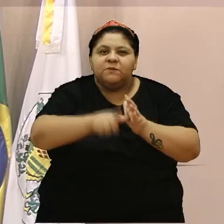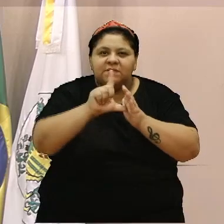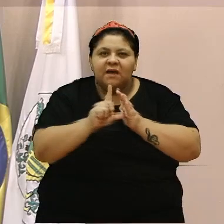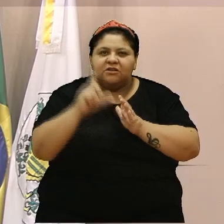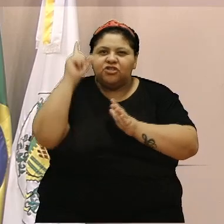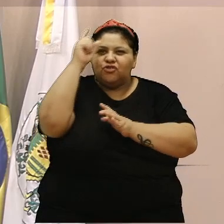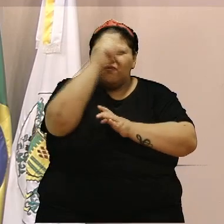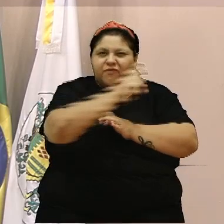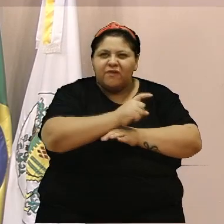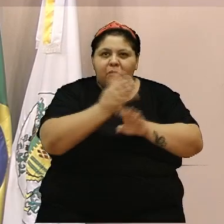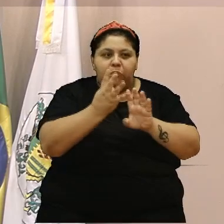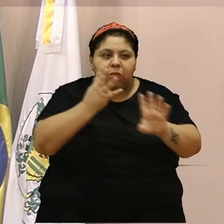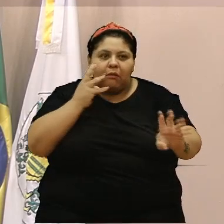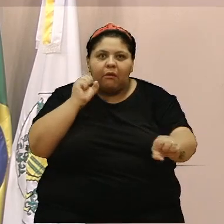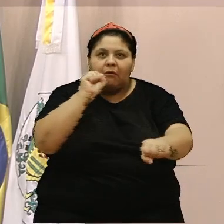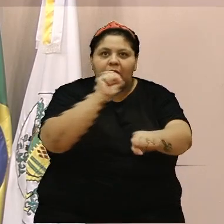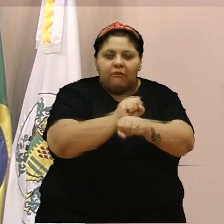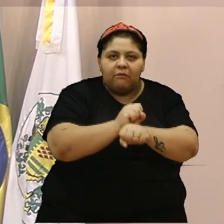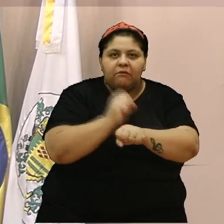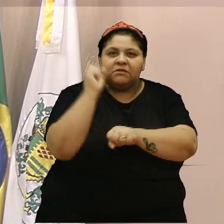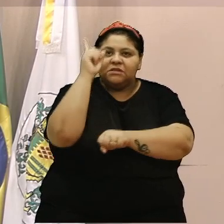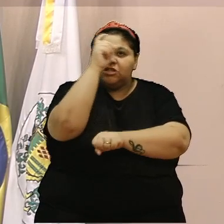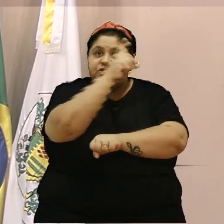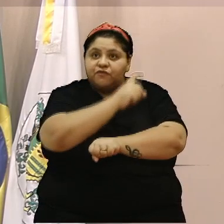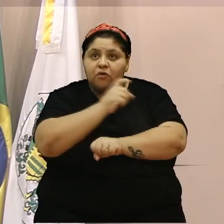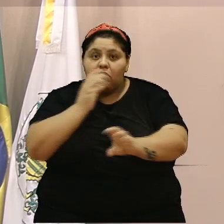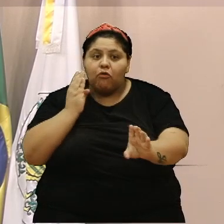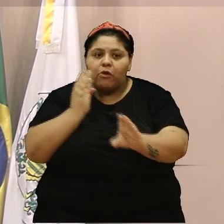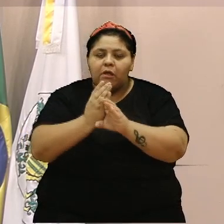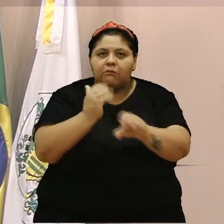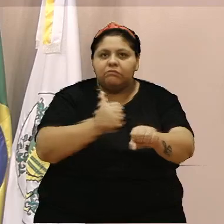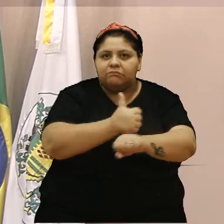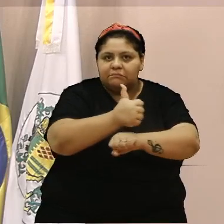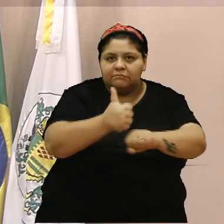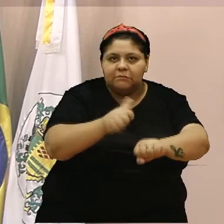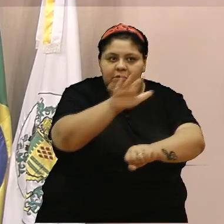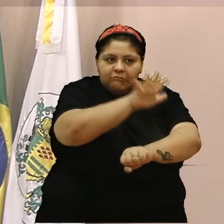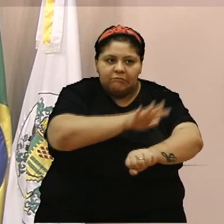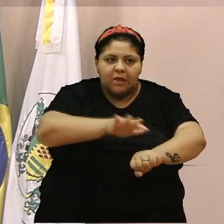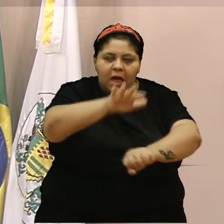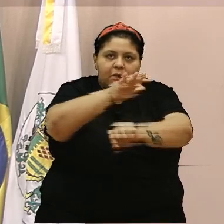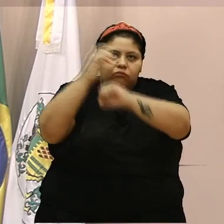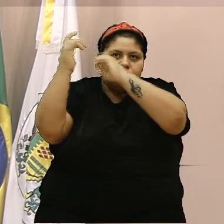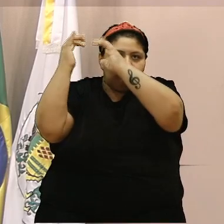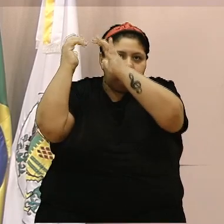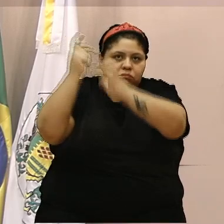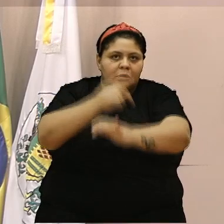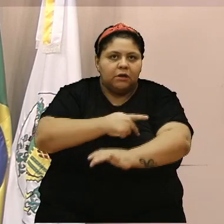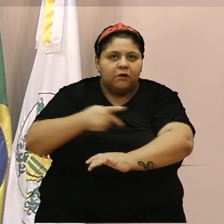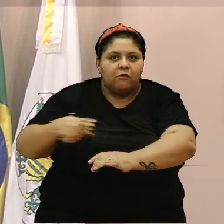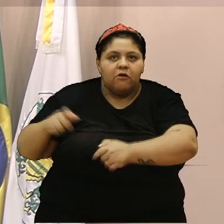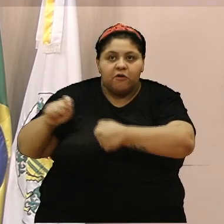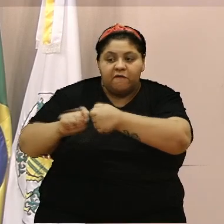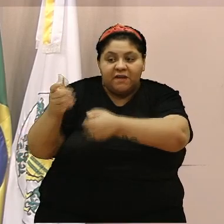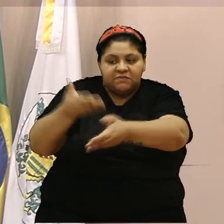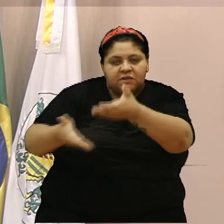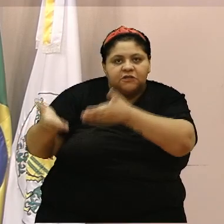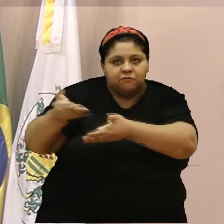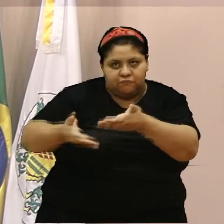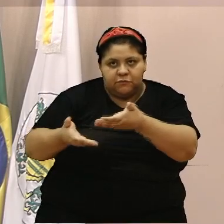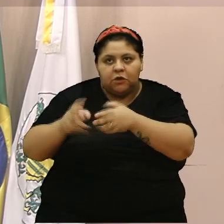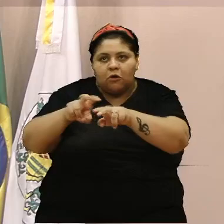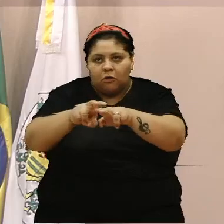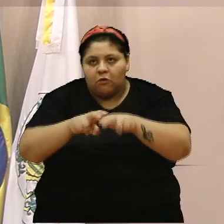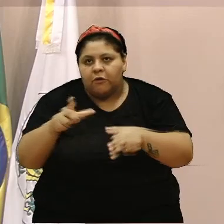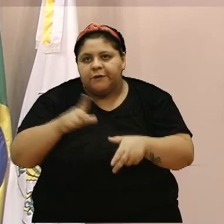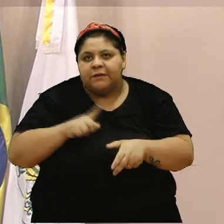com o neuropediatra, falamos da dificuldade de encontrar profissionais, efetivamente, que façam esse atendimento, e por isso a